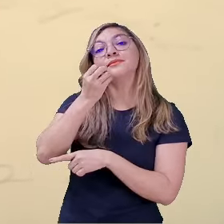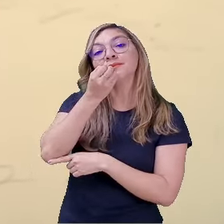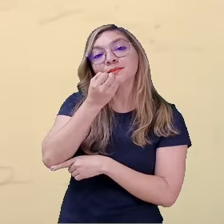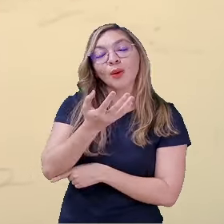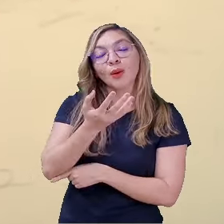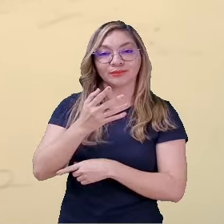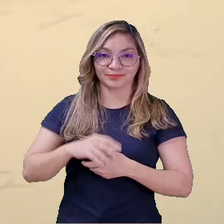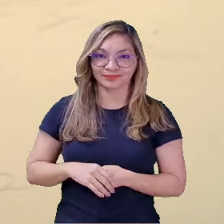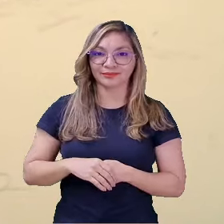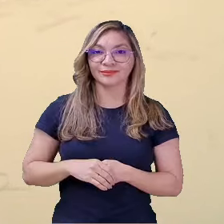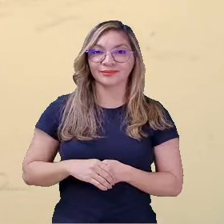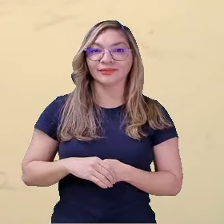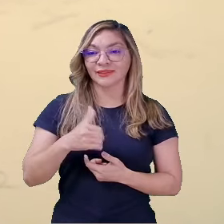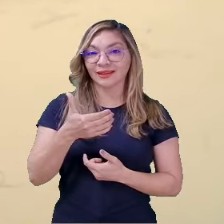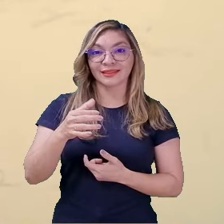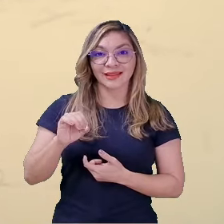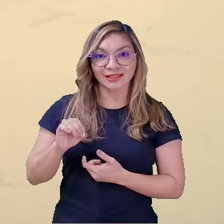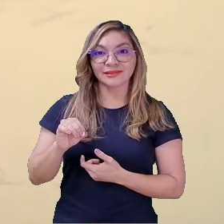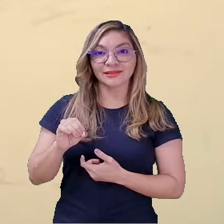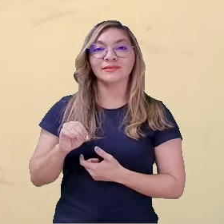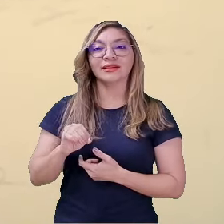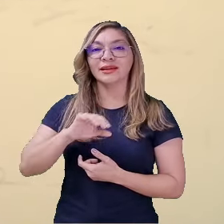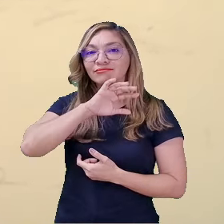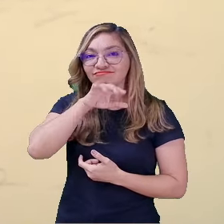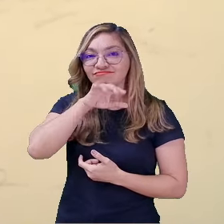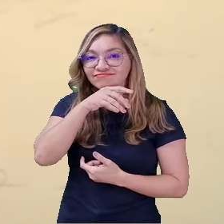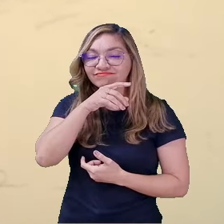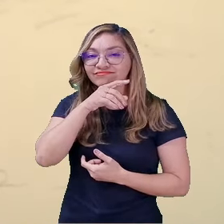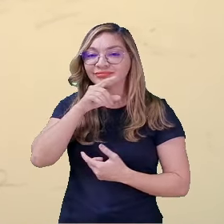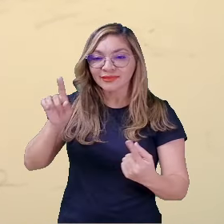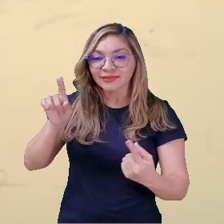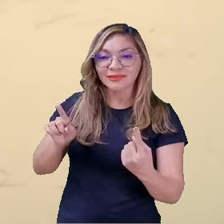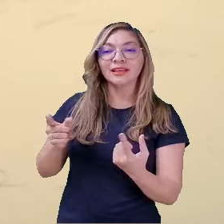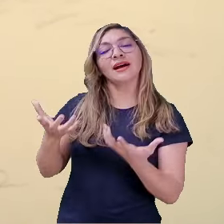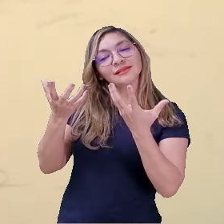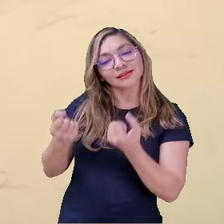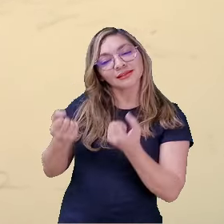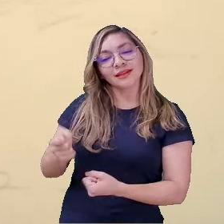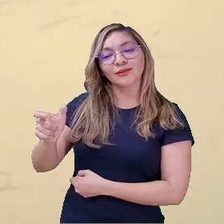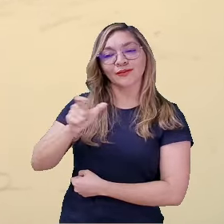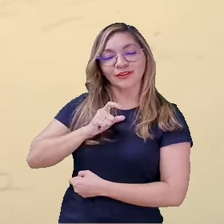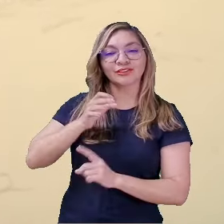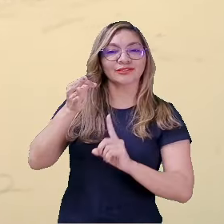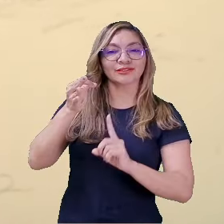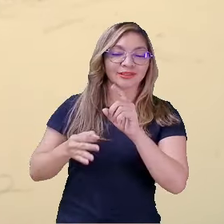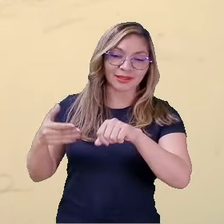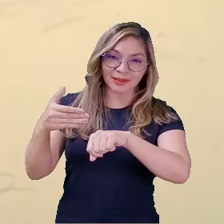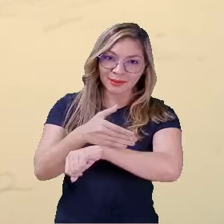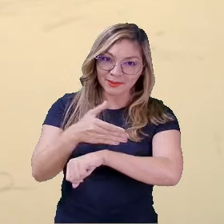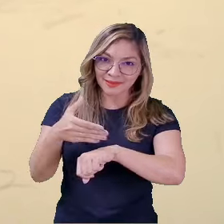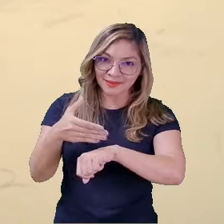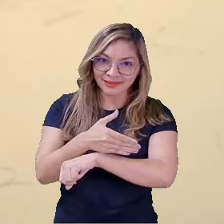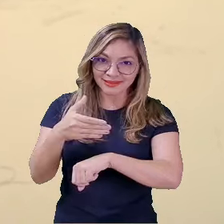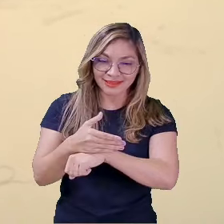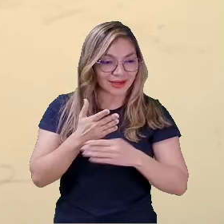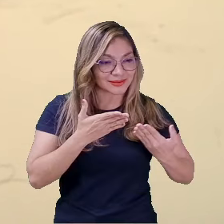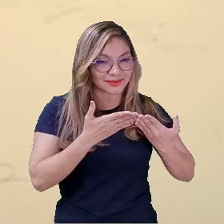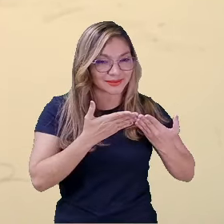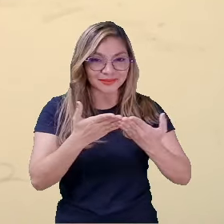décima vez que a Receita Federal atende o convite do Tribunal de Justiça para participar dessa jornada